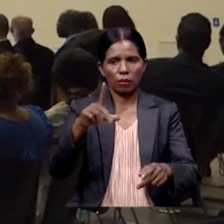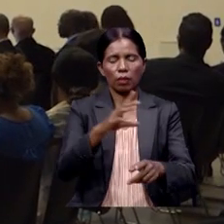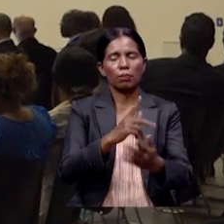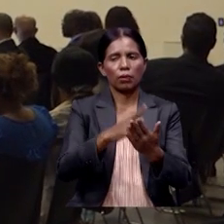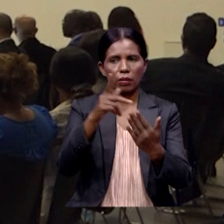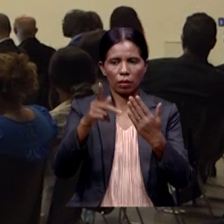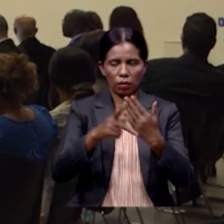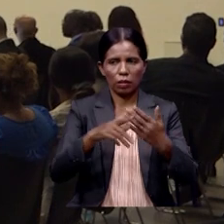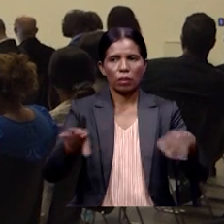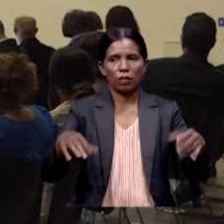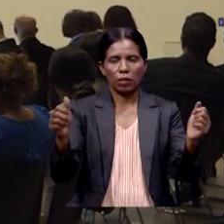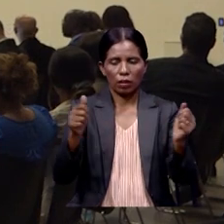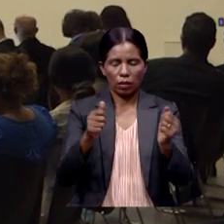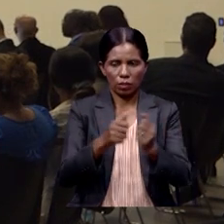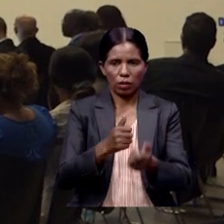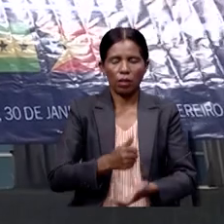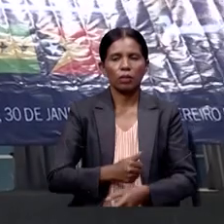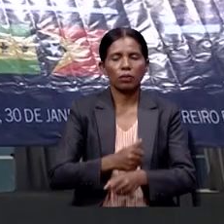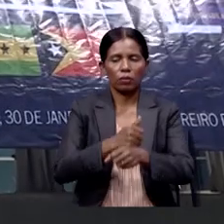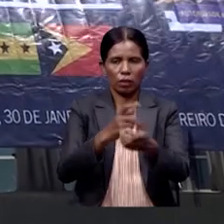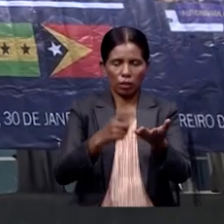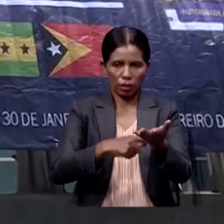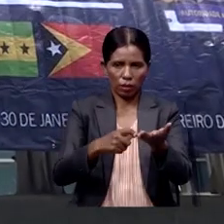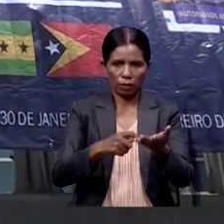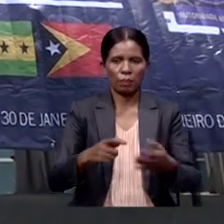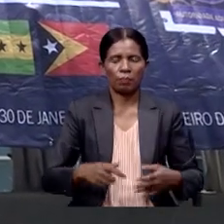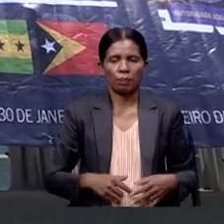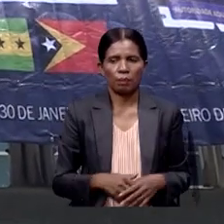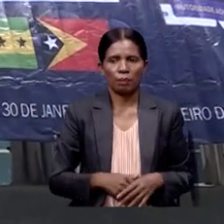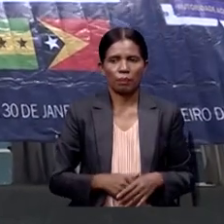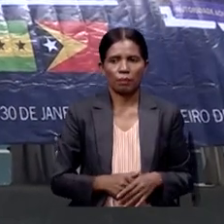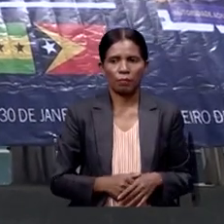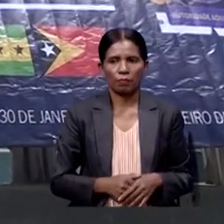Integrado Cooperação no Assistência Técnica. Matheus Romário, Tito Silva, Ziemen.